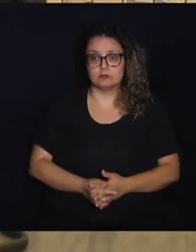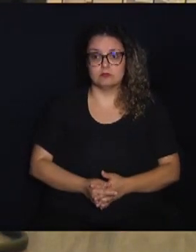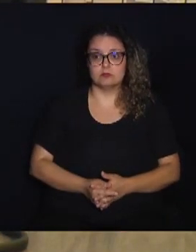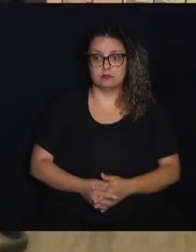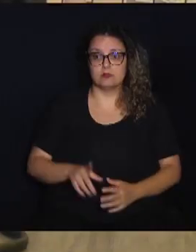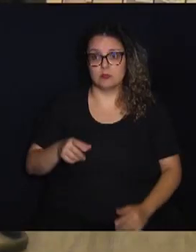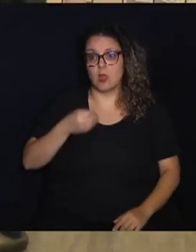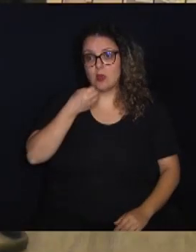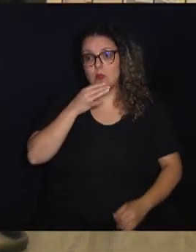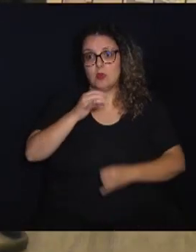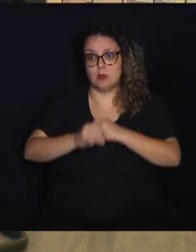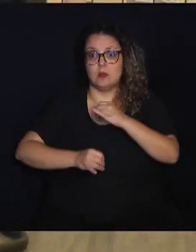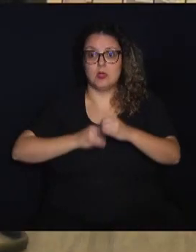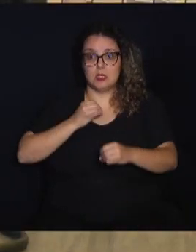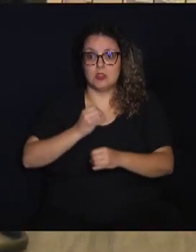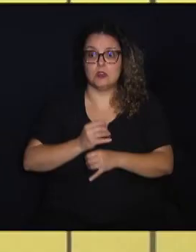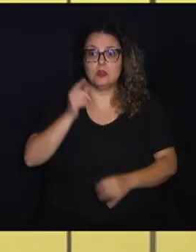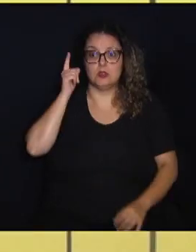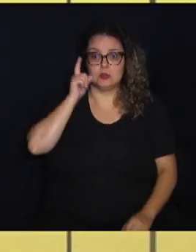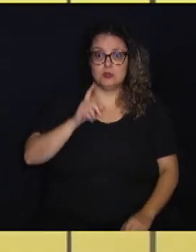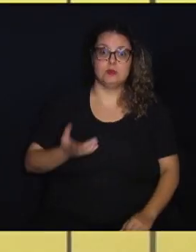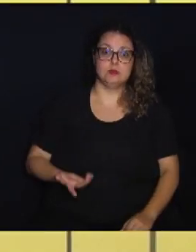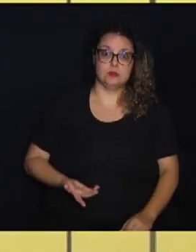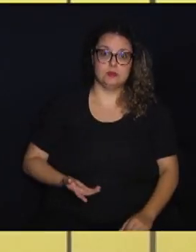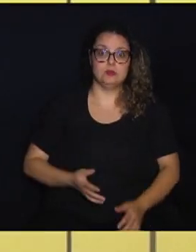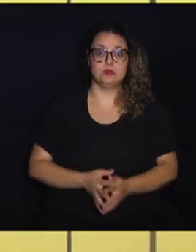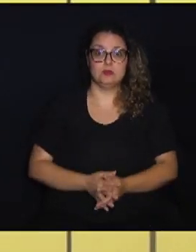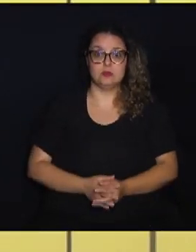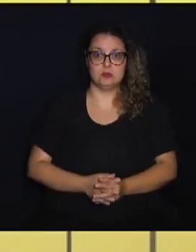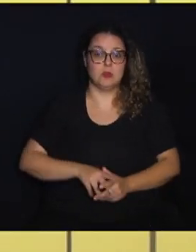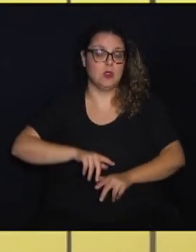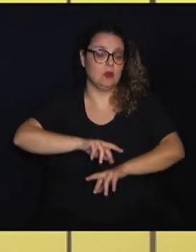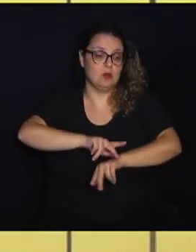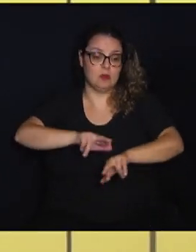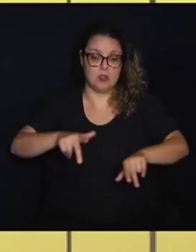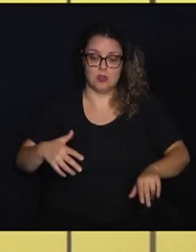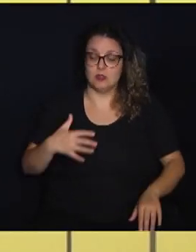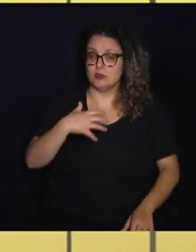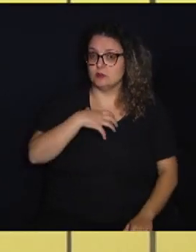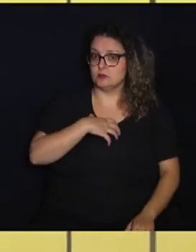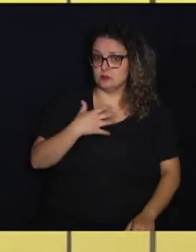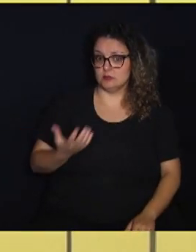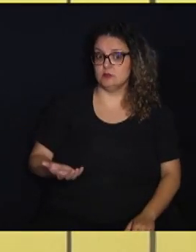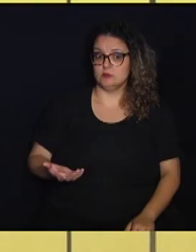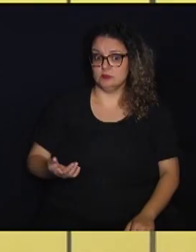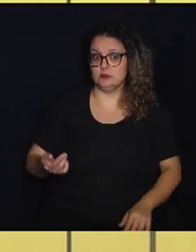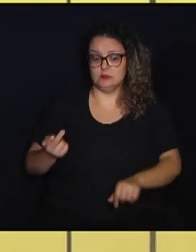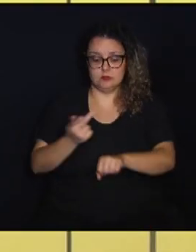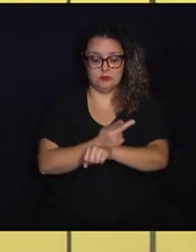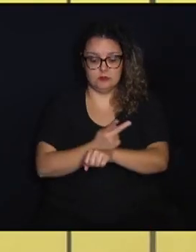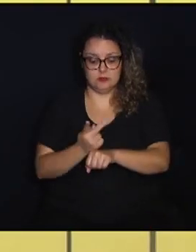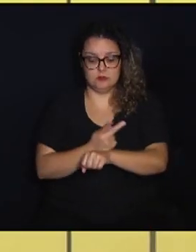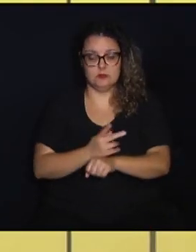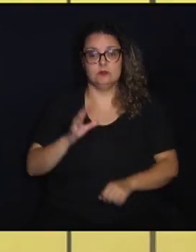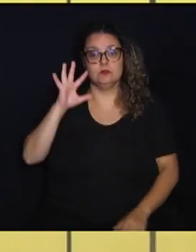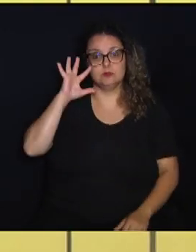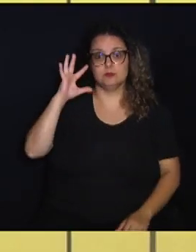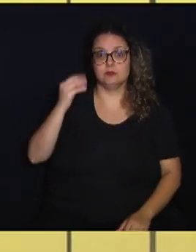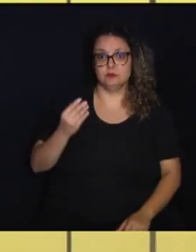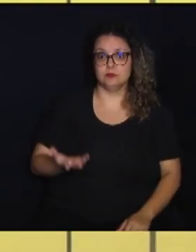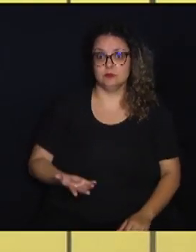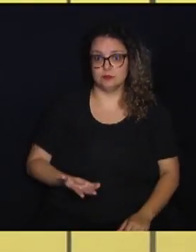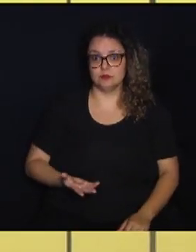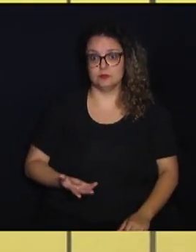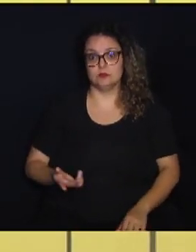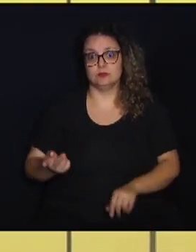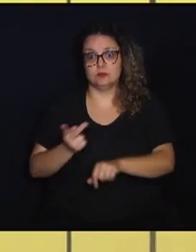da internet, vamos dizer assim. Hoje a gente consegue ter diversas formas de buscar conhecimento, inclusive a gente